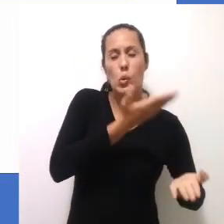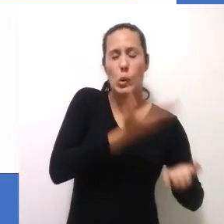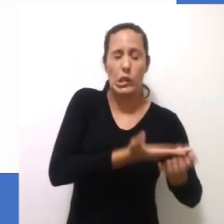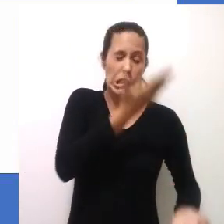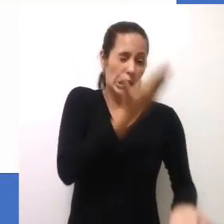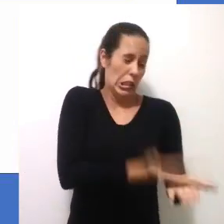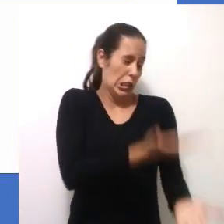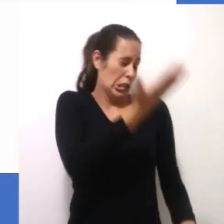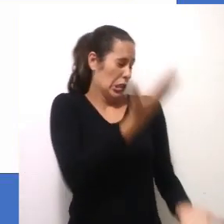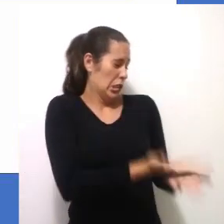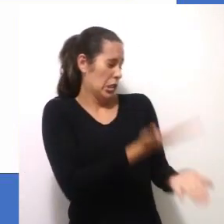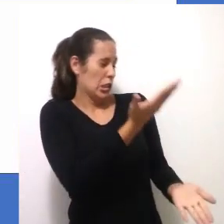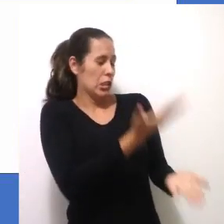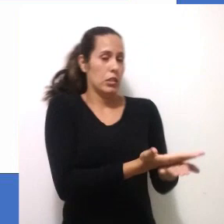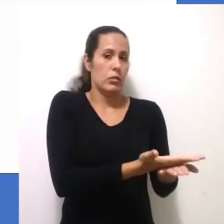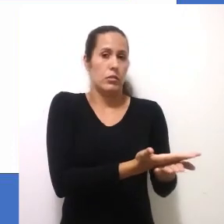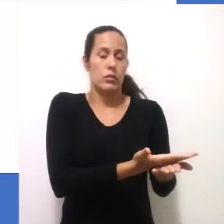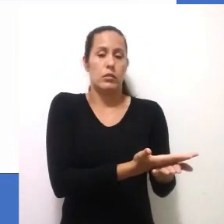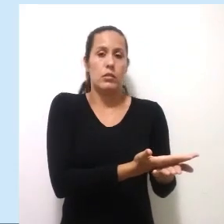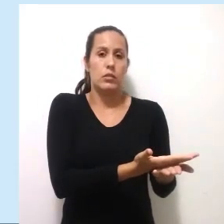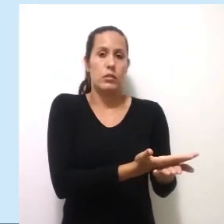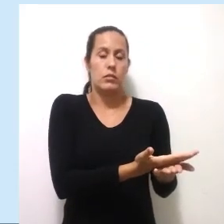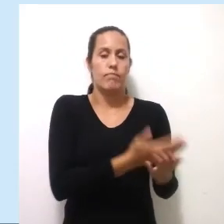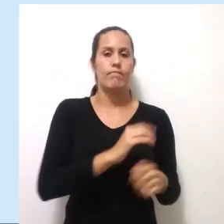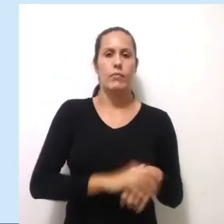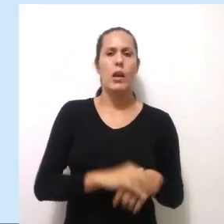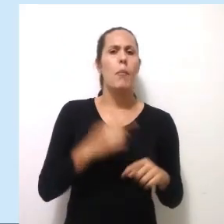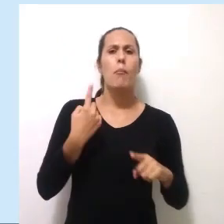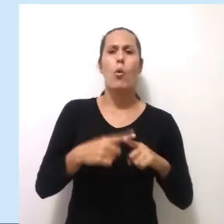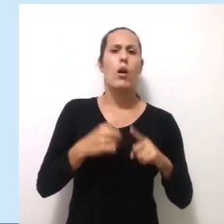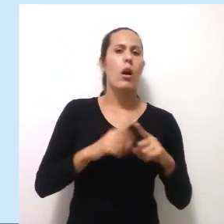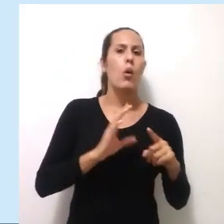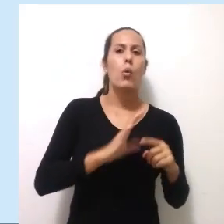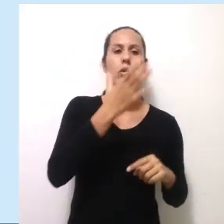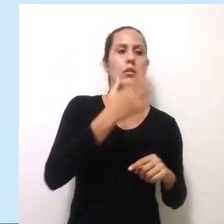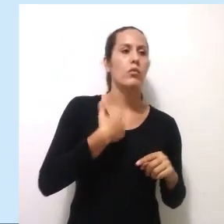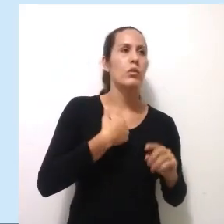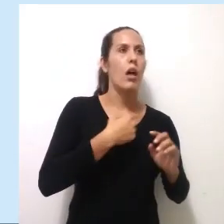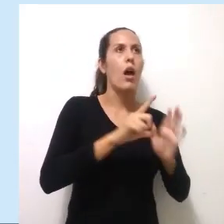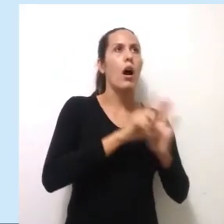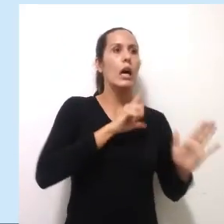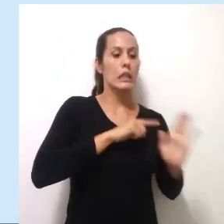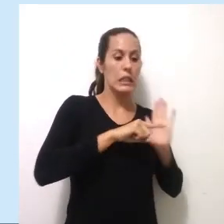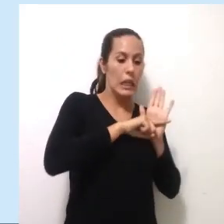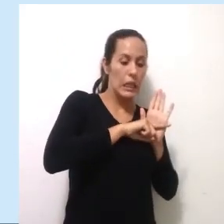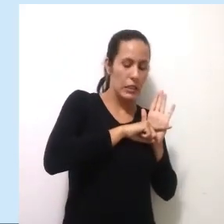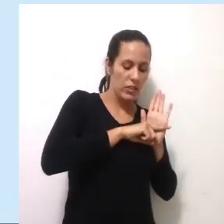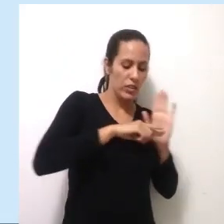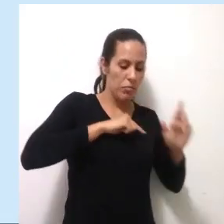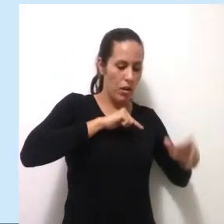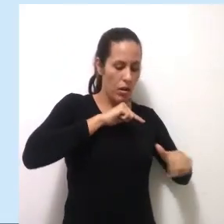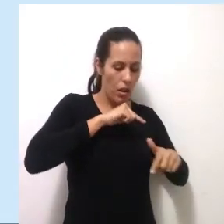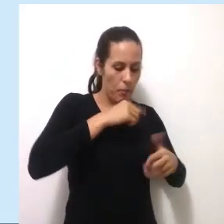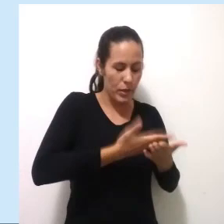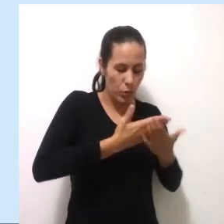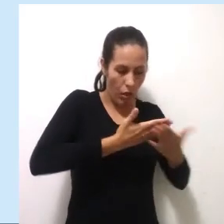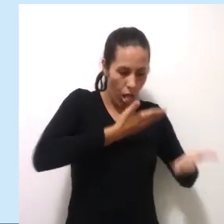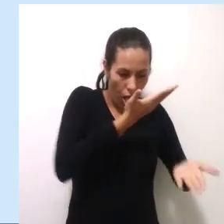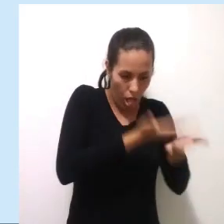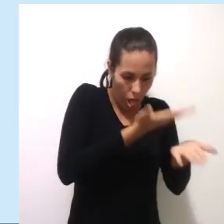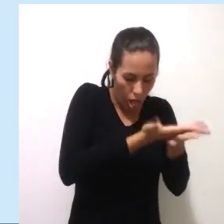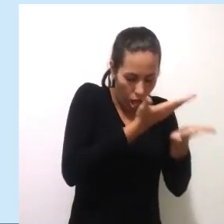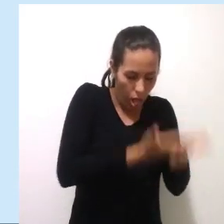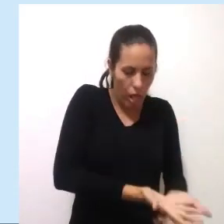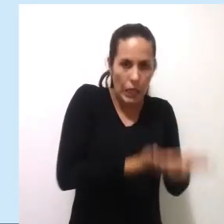estudar muito, bastante, porque de repente você teve algum resultado negativo e agora você vai